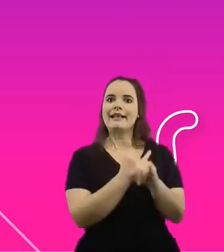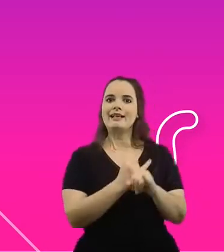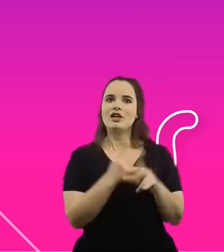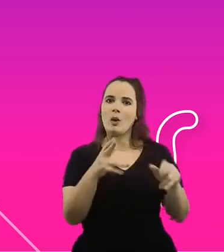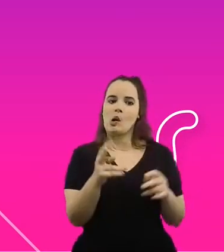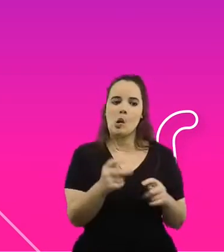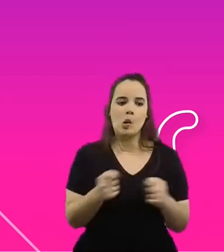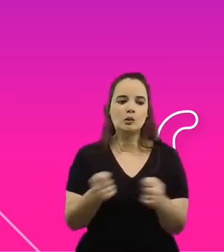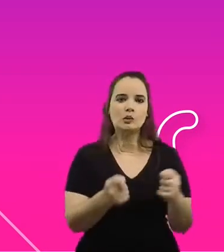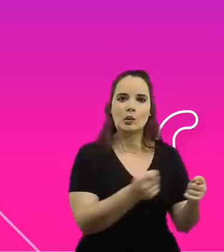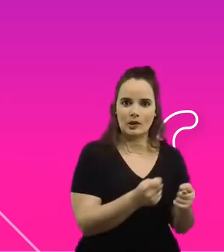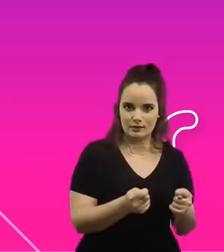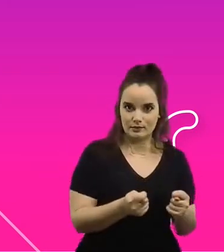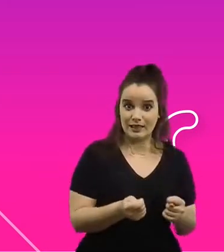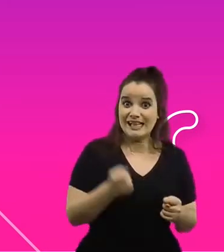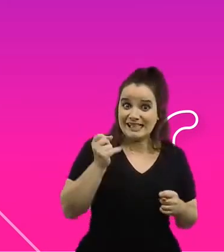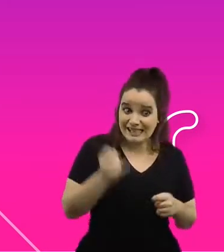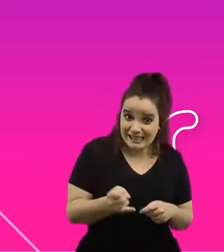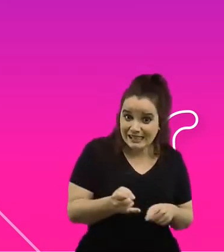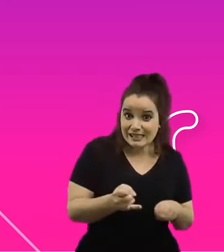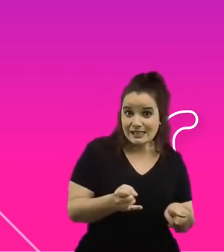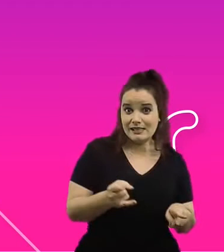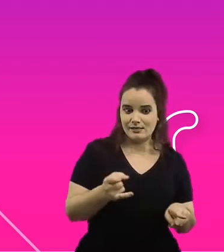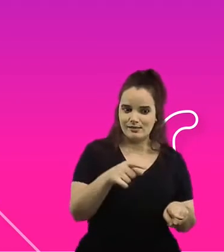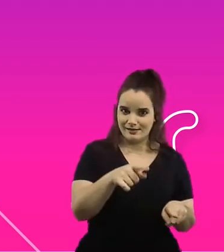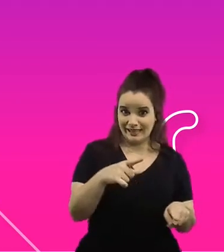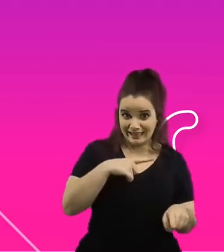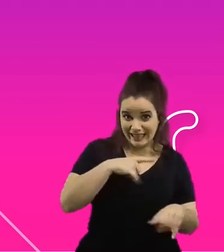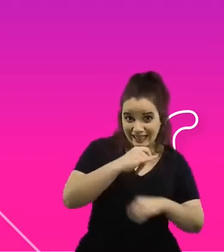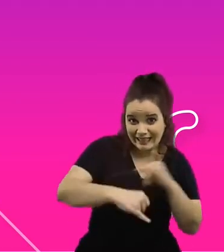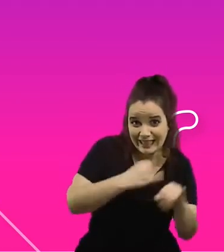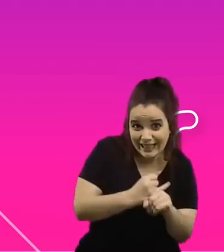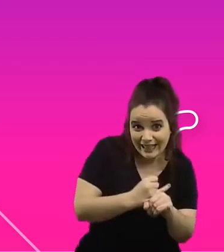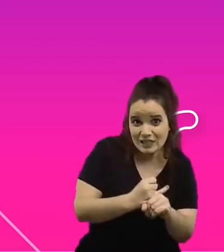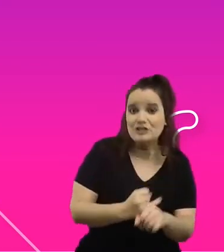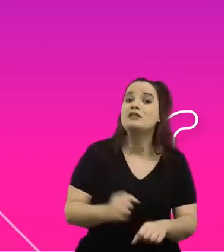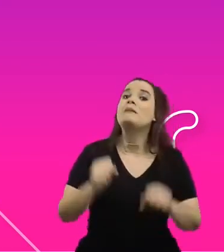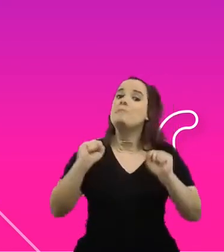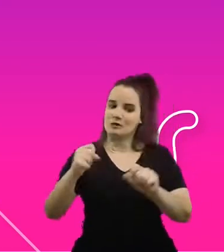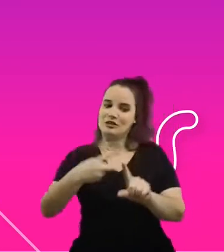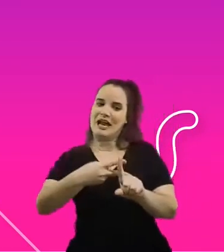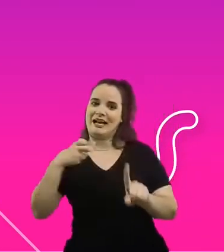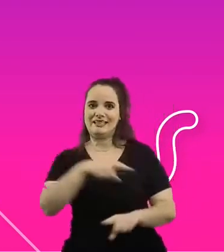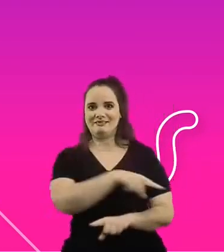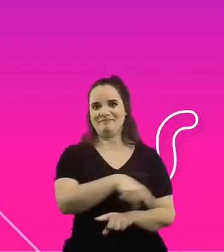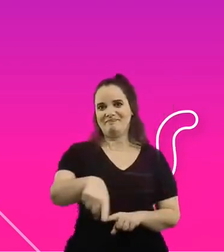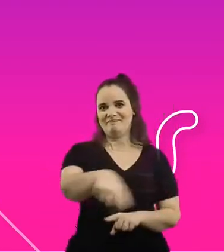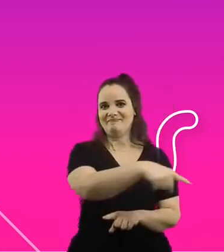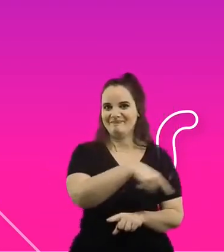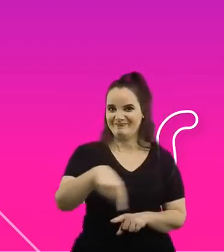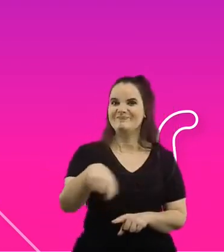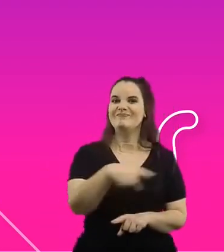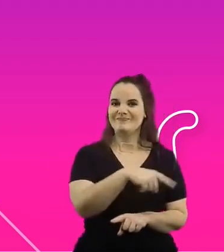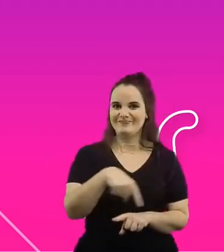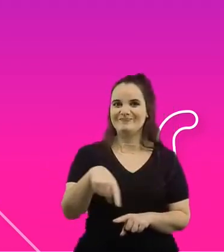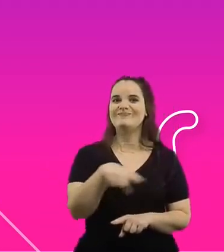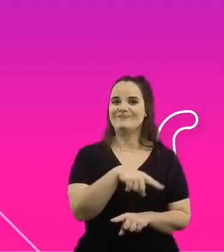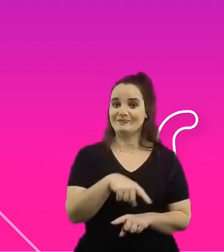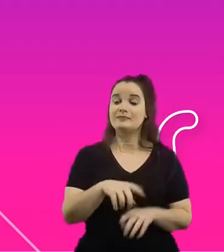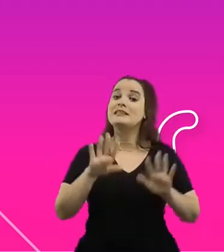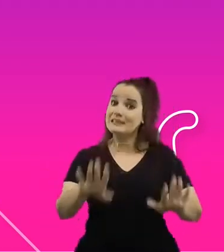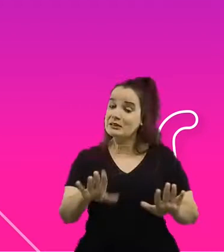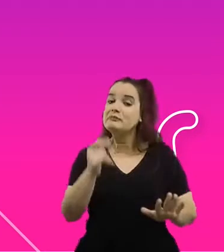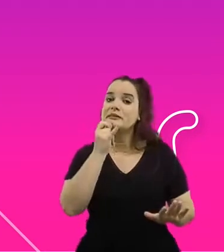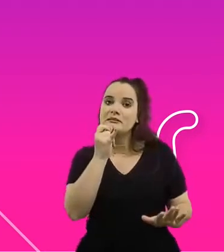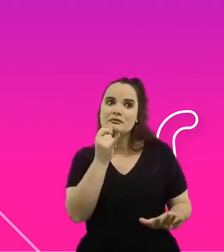eventualmente hackeados. O que é que isso quer dizer, então? Que esses equipamentos que a gente usa no nosso dia, eles podem